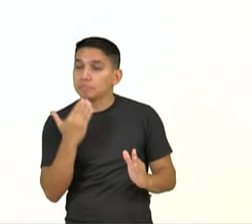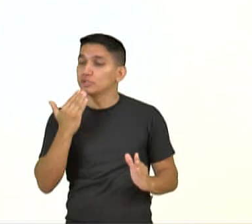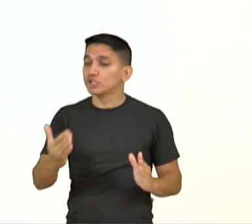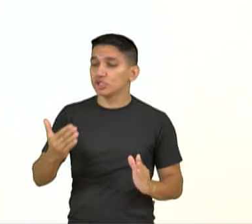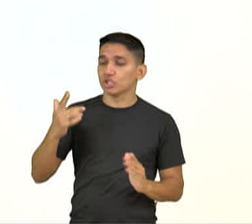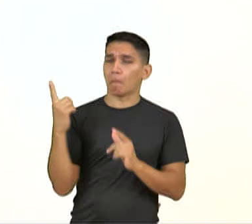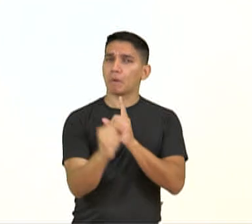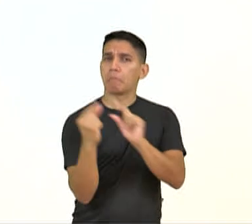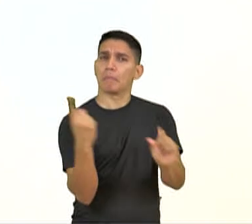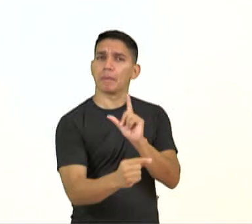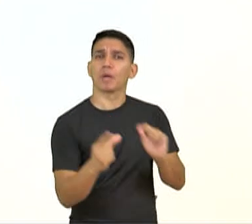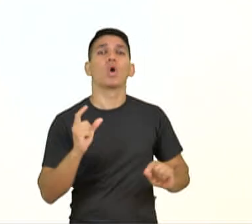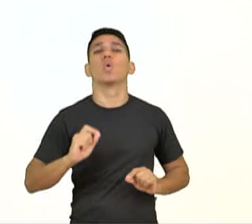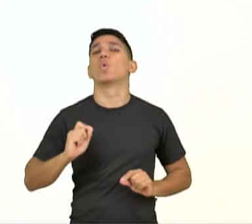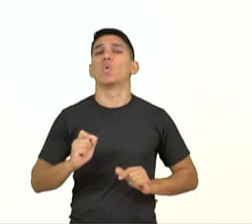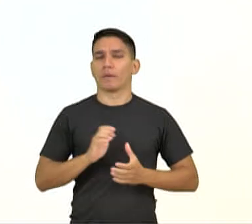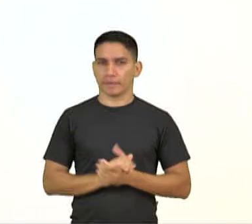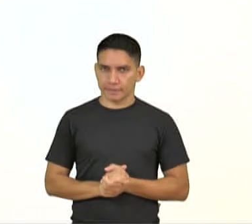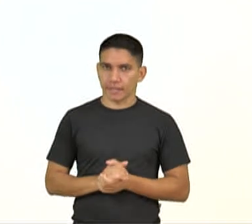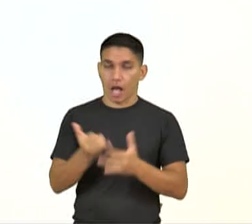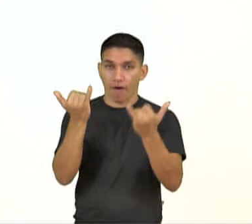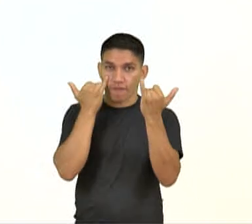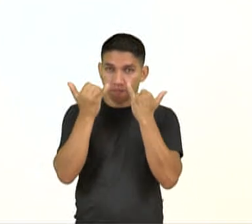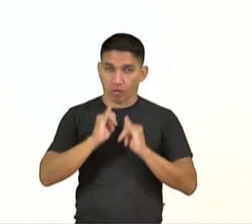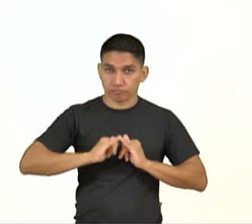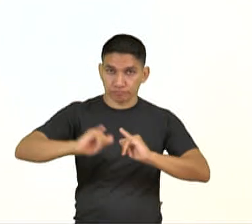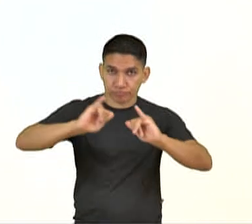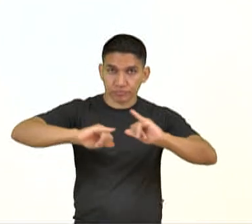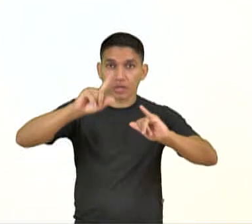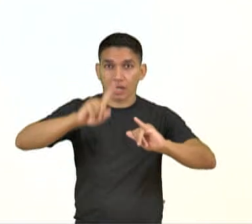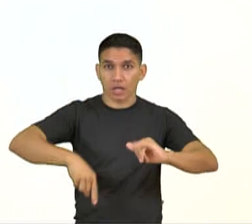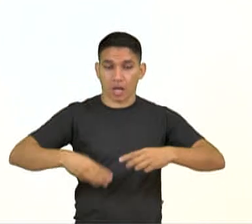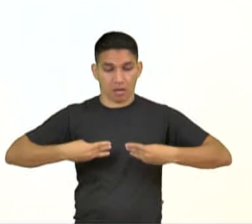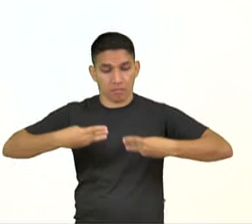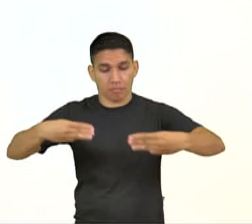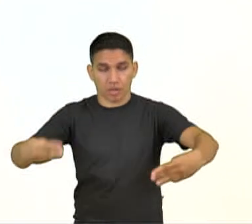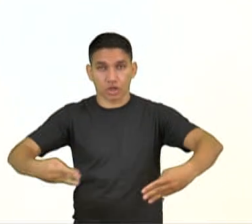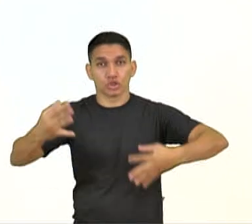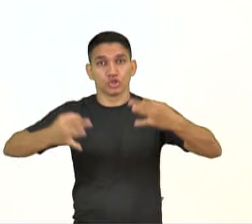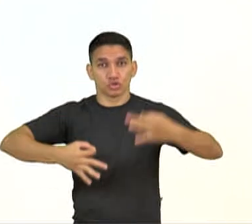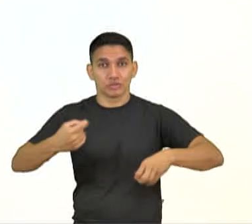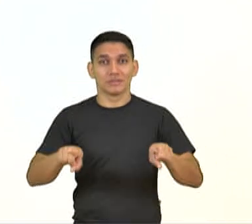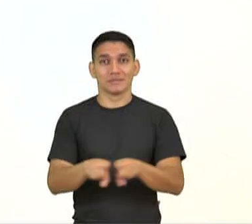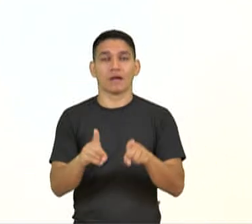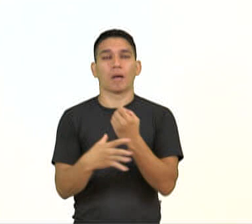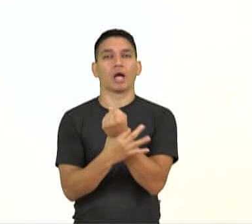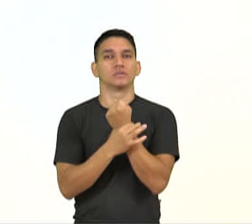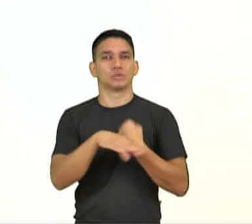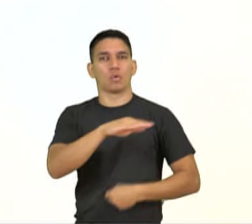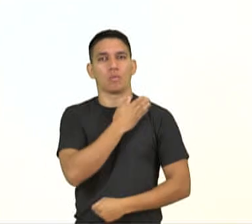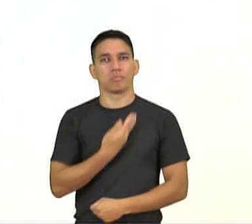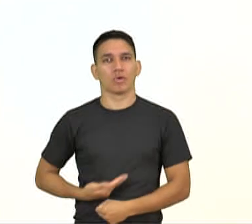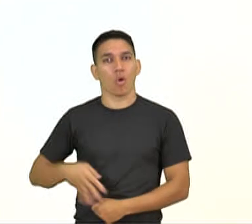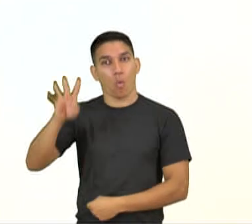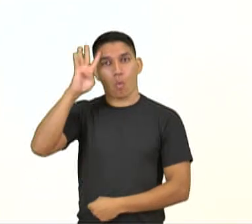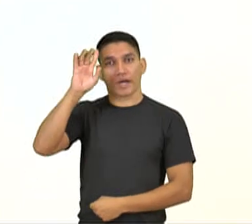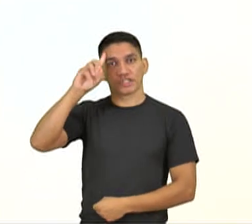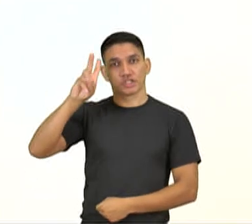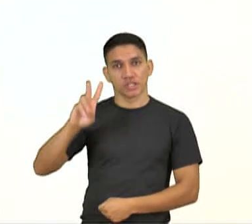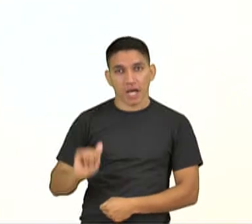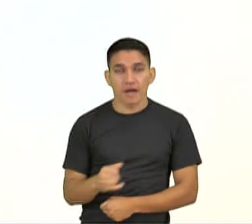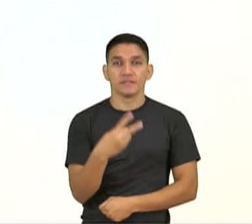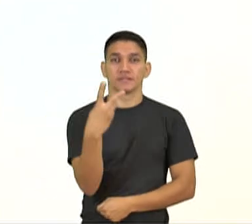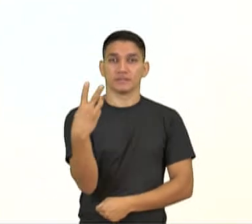CONARE, informou o Ministério da Justiça e Segurança Pública nessa quarta-feira, 23.